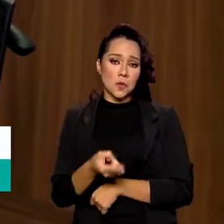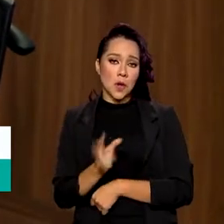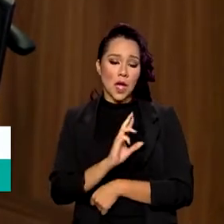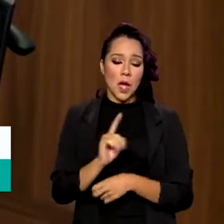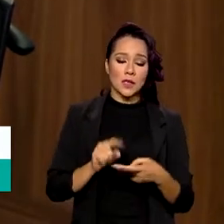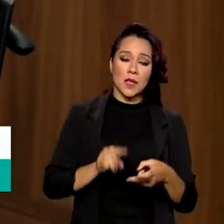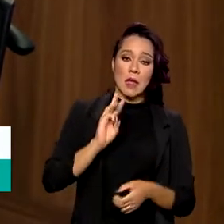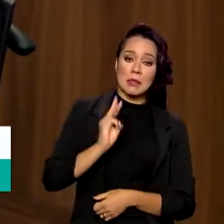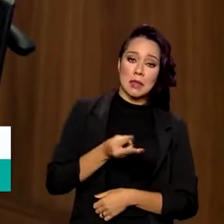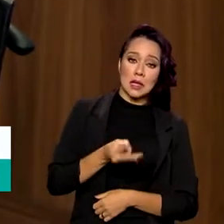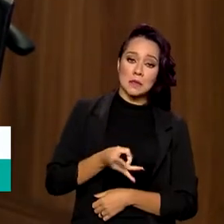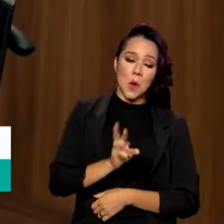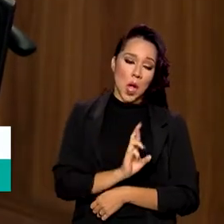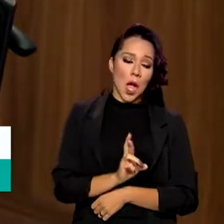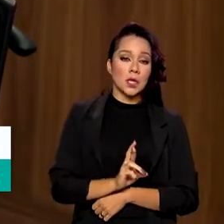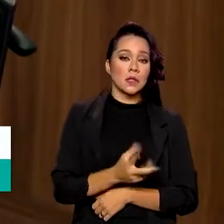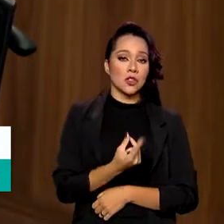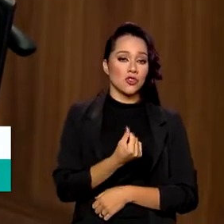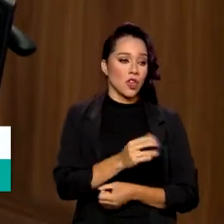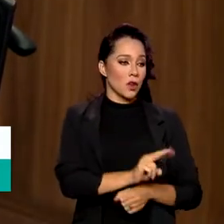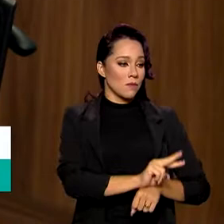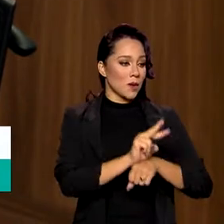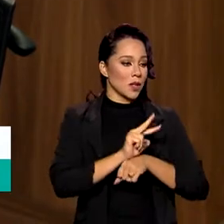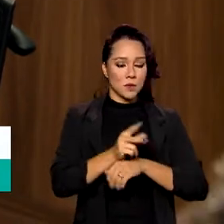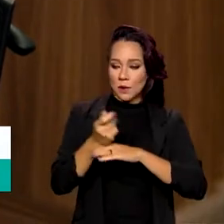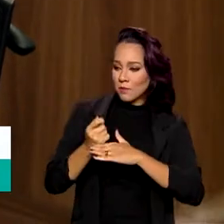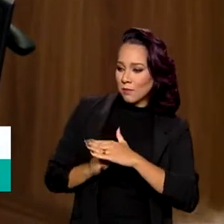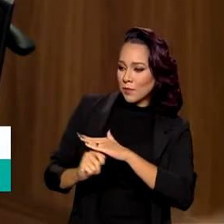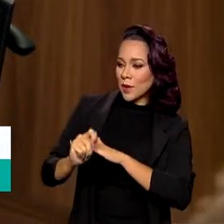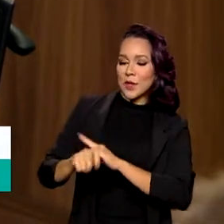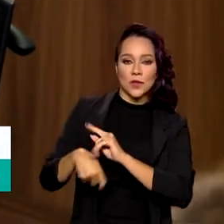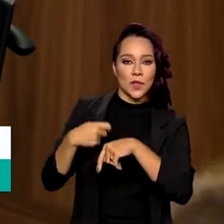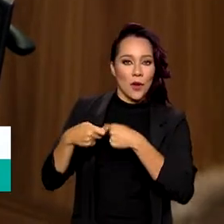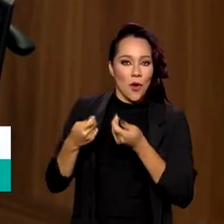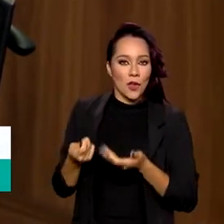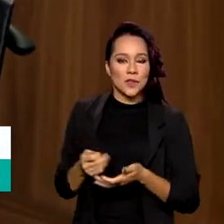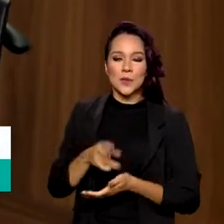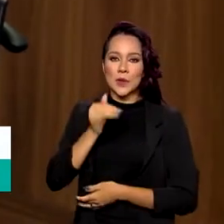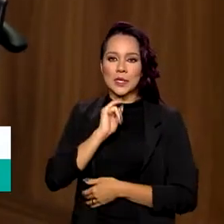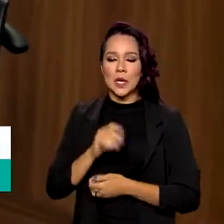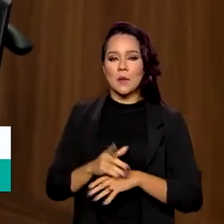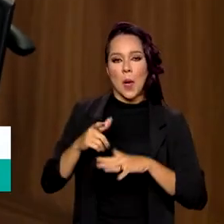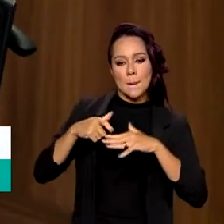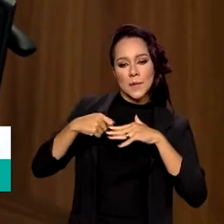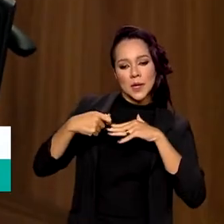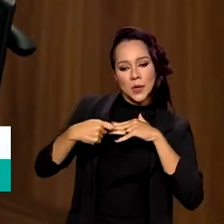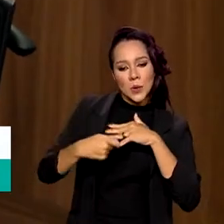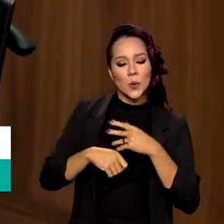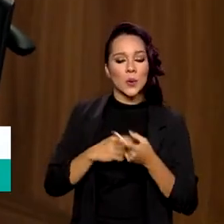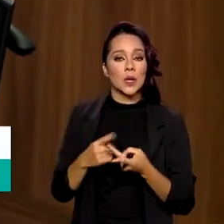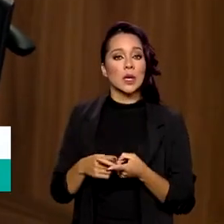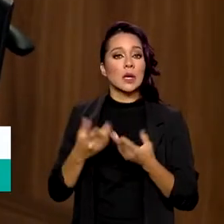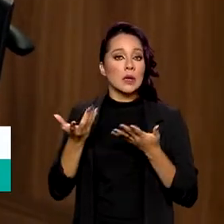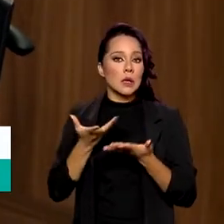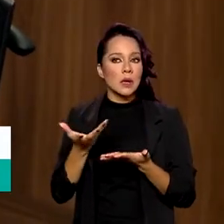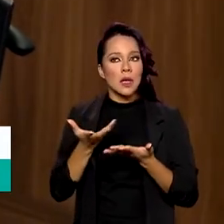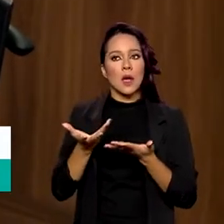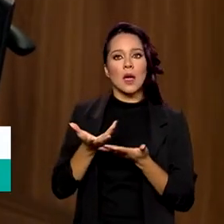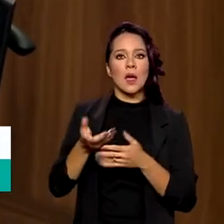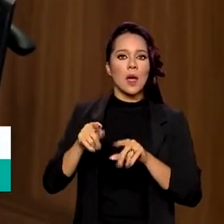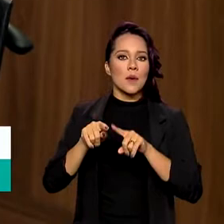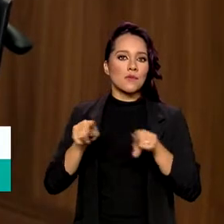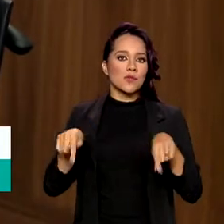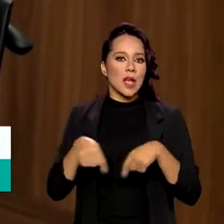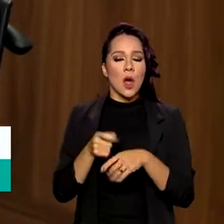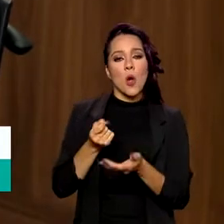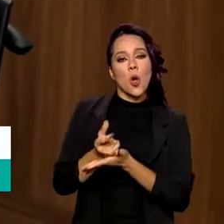com esse crédito ela já investe no negócio dela Vamos dar um exemplo uma manicure que queira para